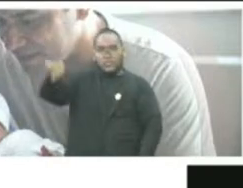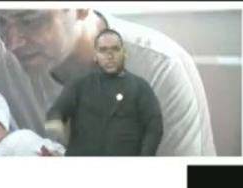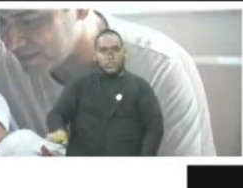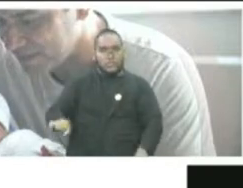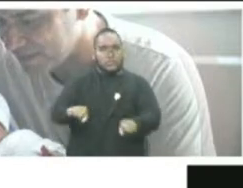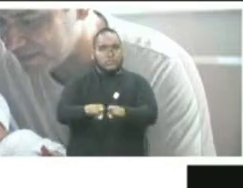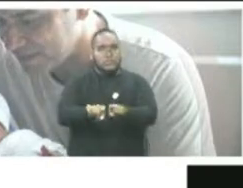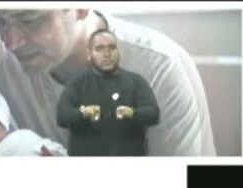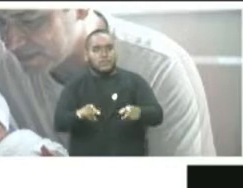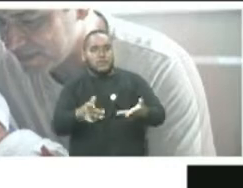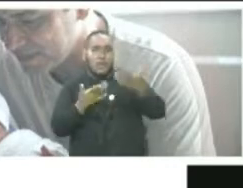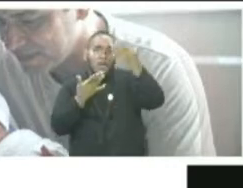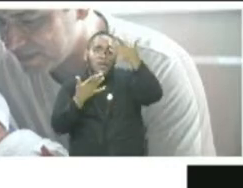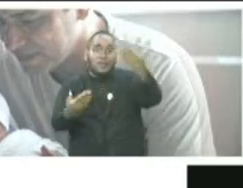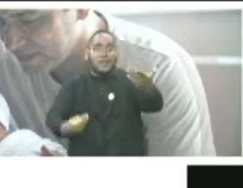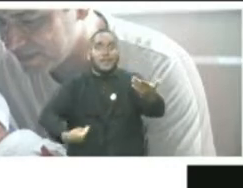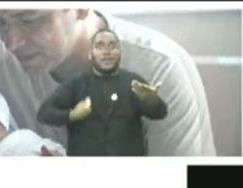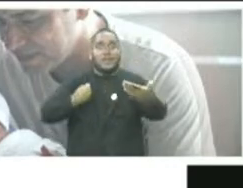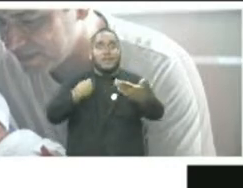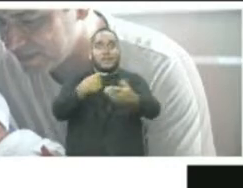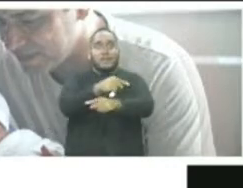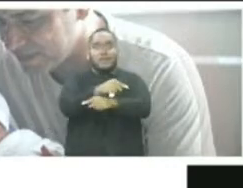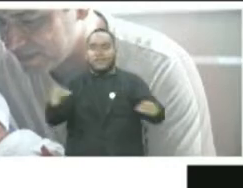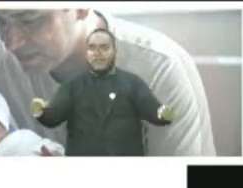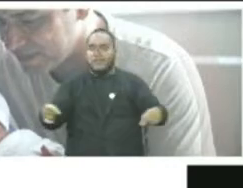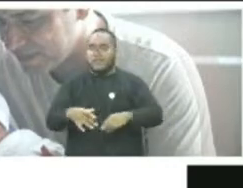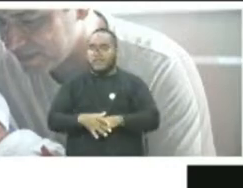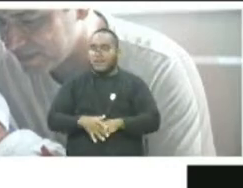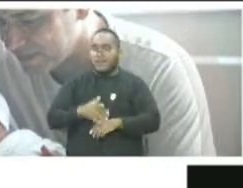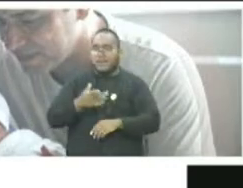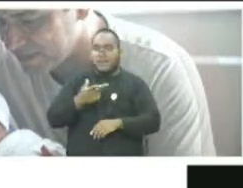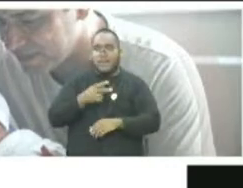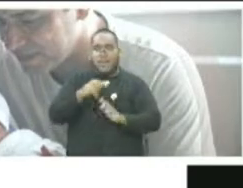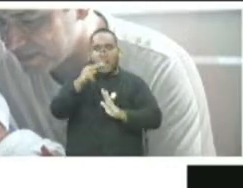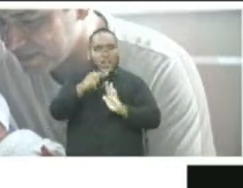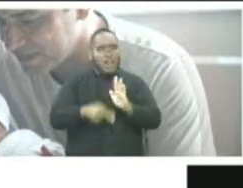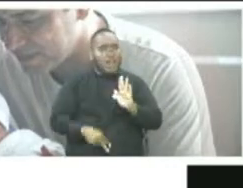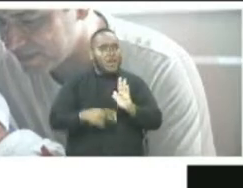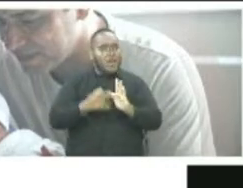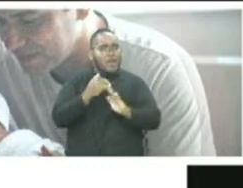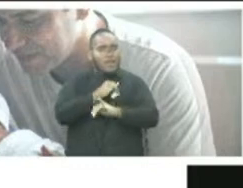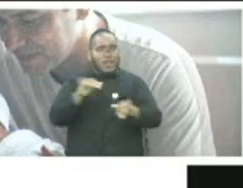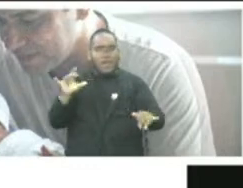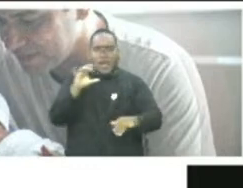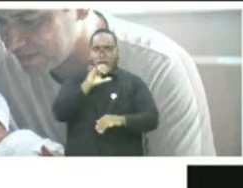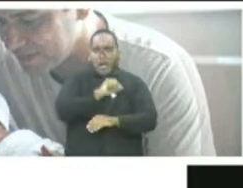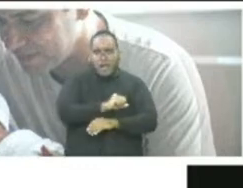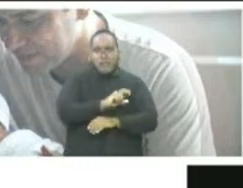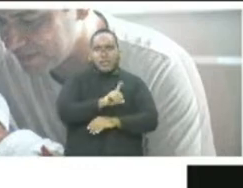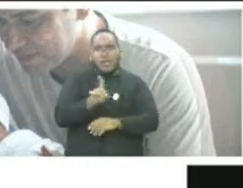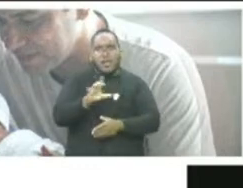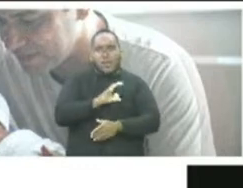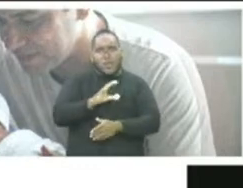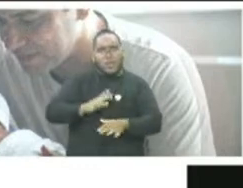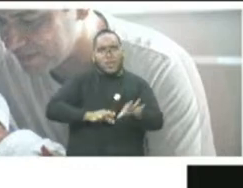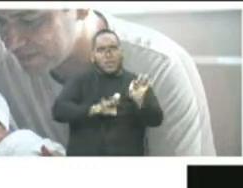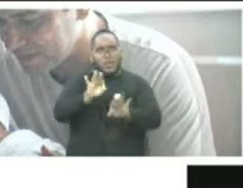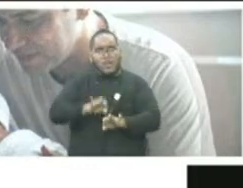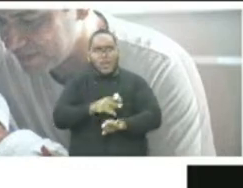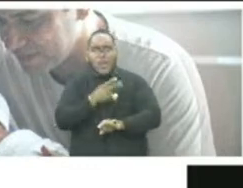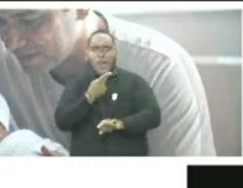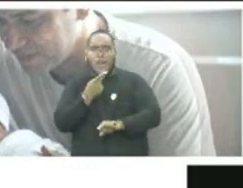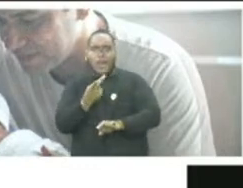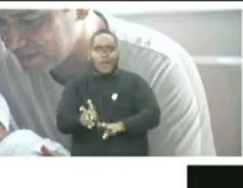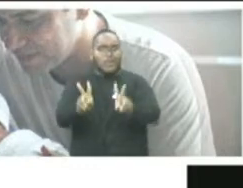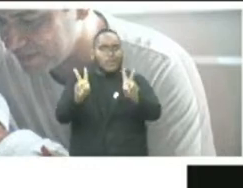todos e vou ler uma breve mensagem aqui da nossa comissão organizadora, que está lá no site do evento, e vou falar rapidinho sobre o evento